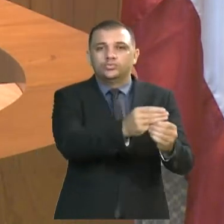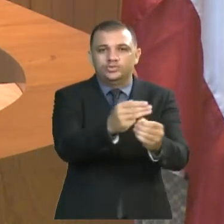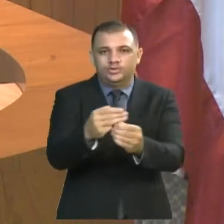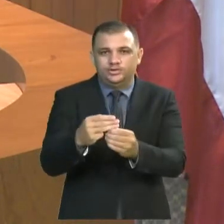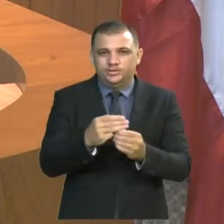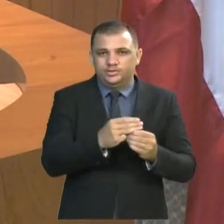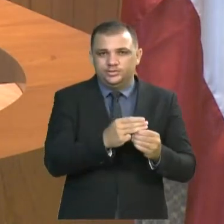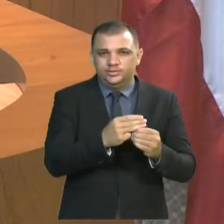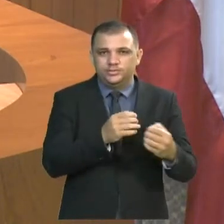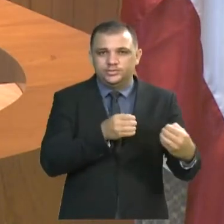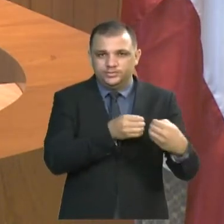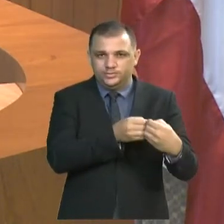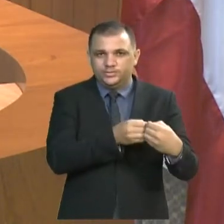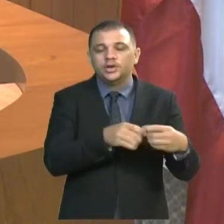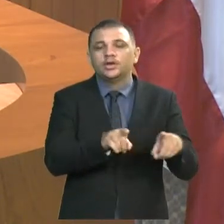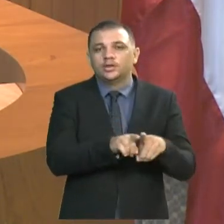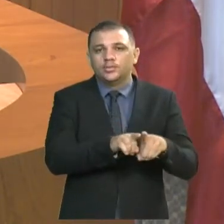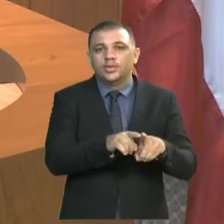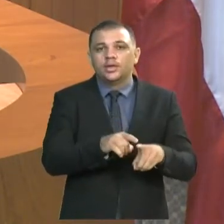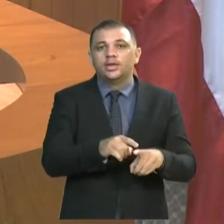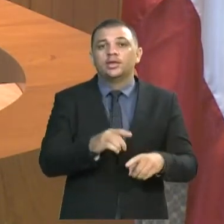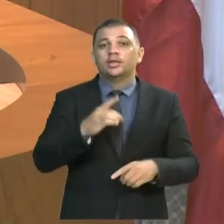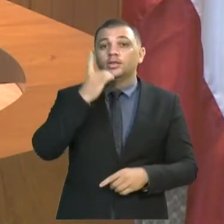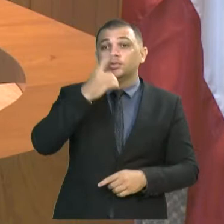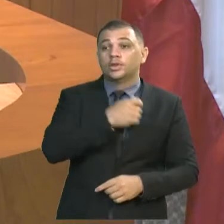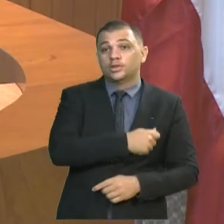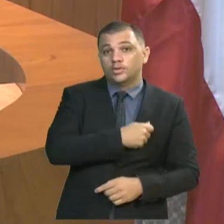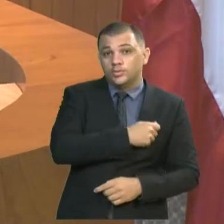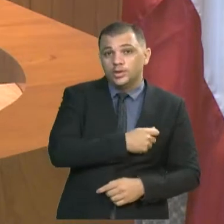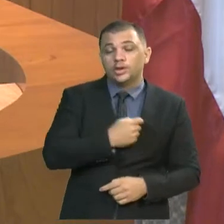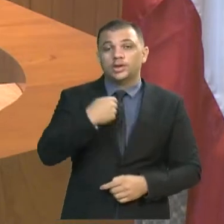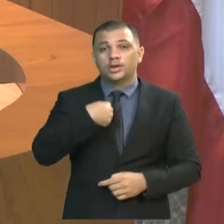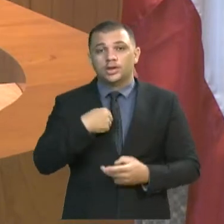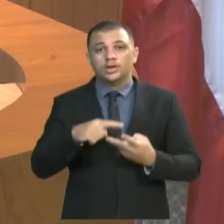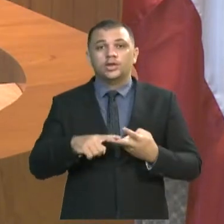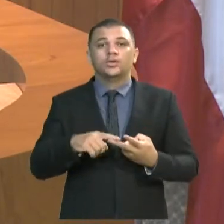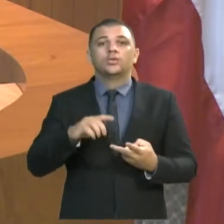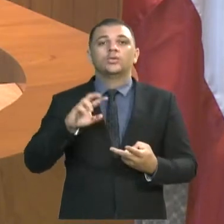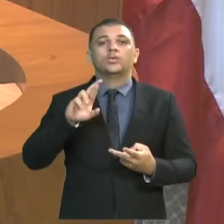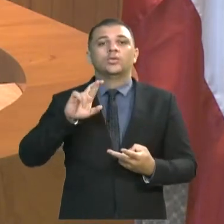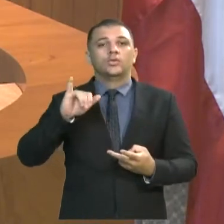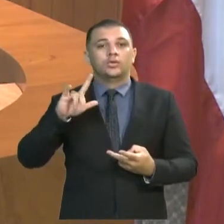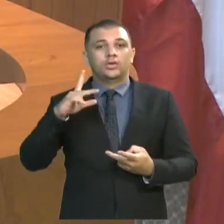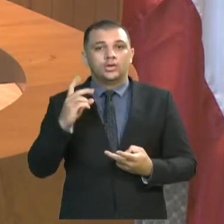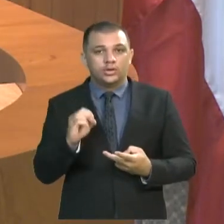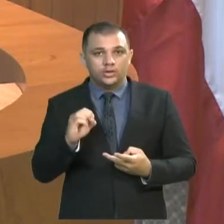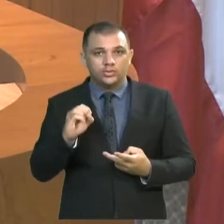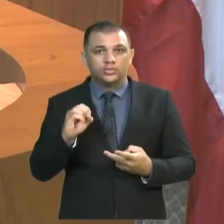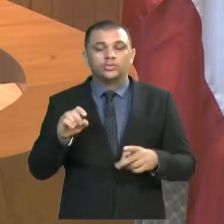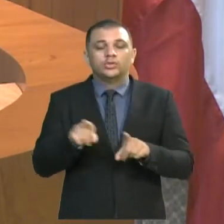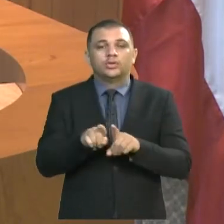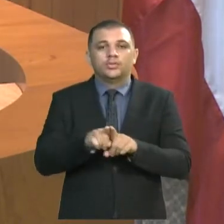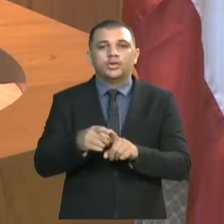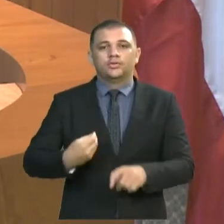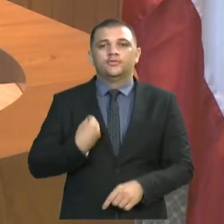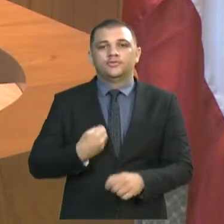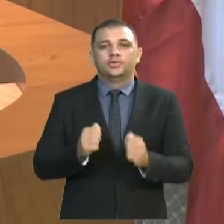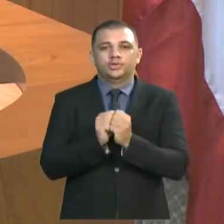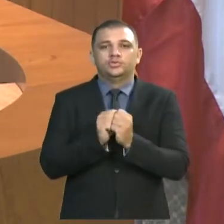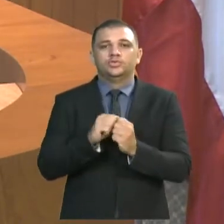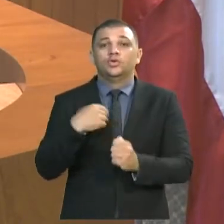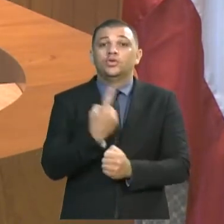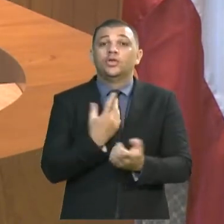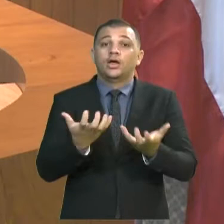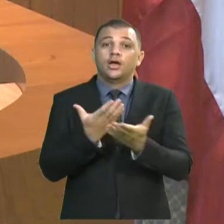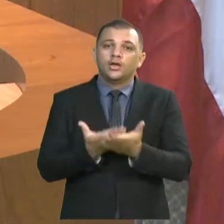o deputado Antônio Pereira e eu, o deputado Rio do Amaral também esteve lá, para comemorarmos, honrarmos